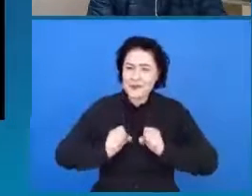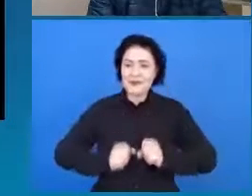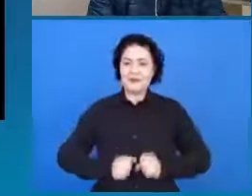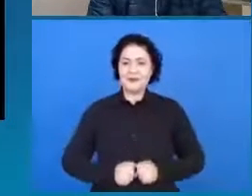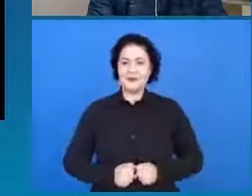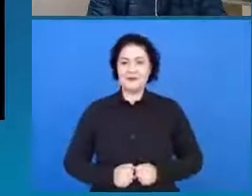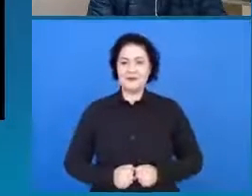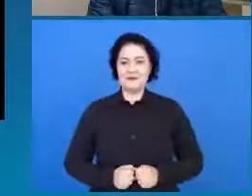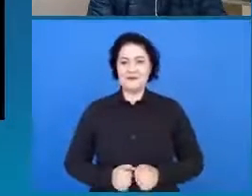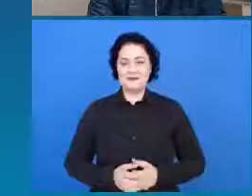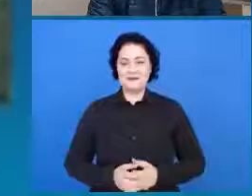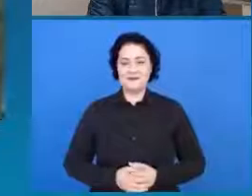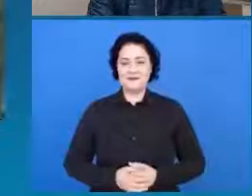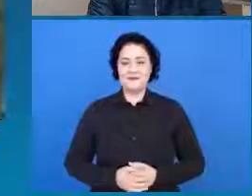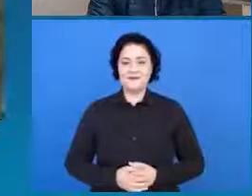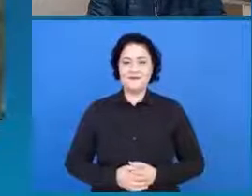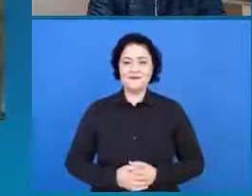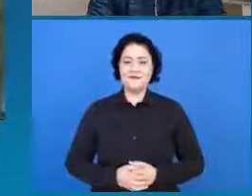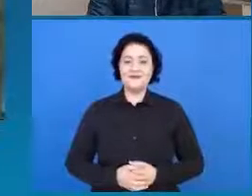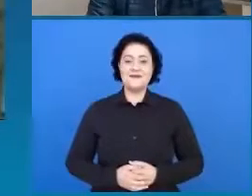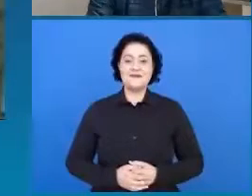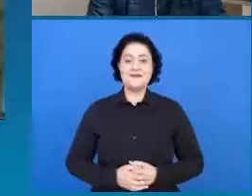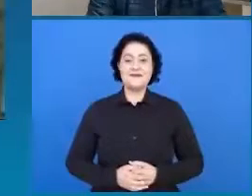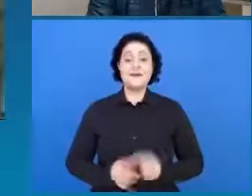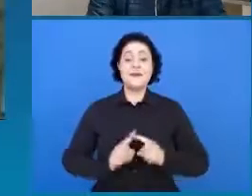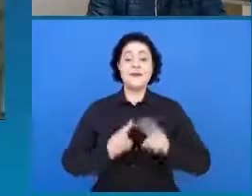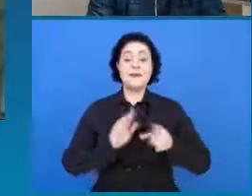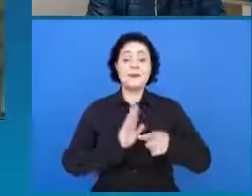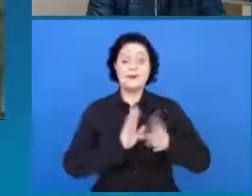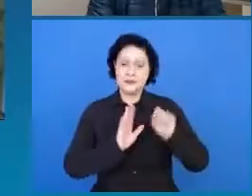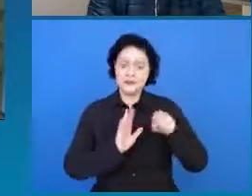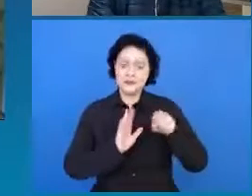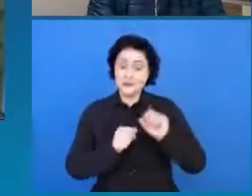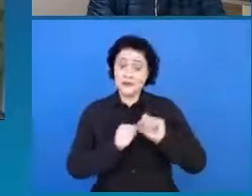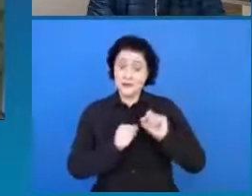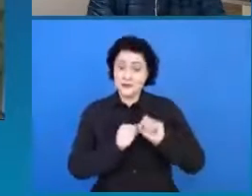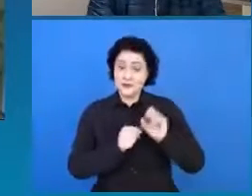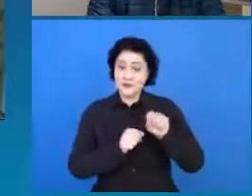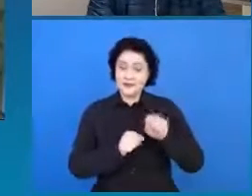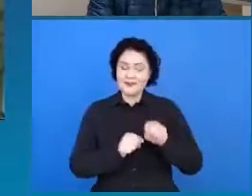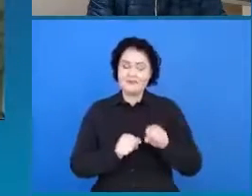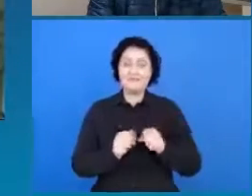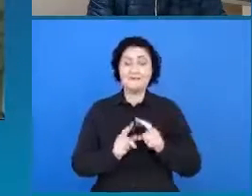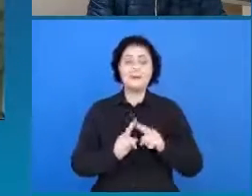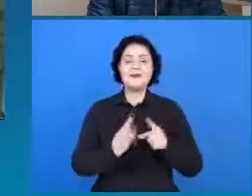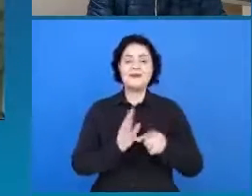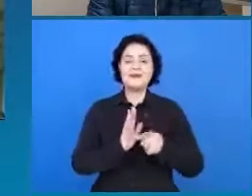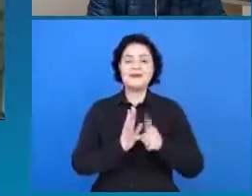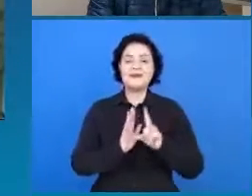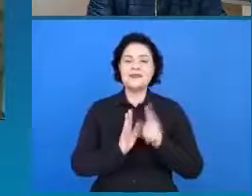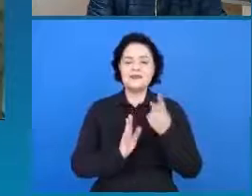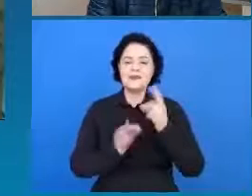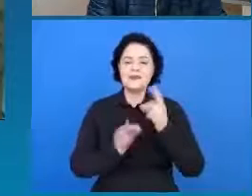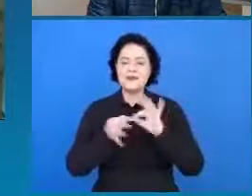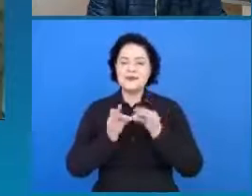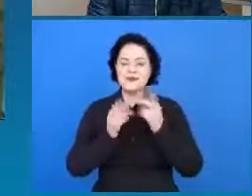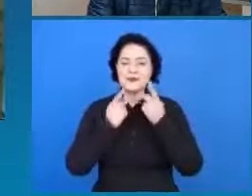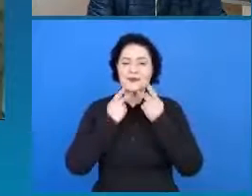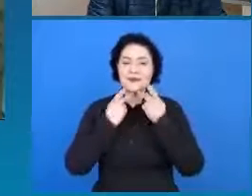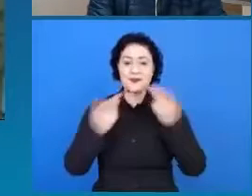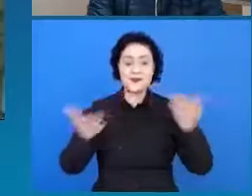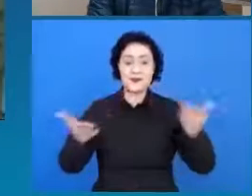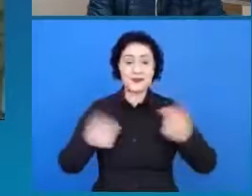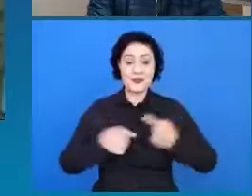claro Malena com muita alegria mais antes antes eu queria contar alguma curiosidade se você me permite